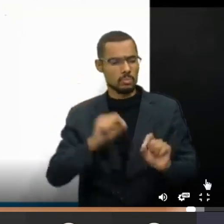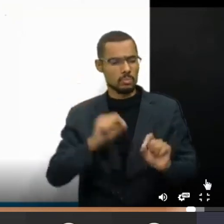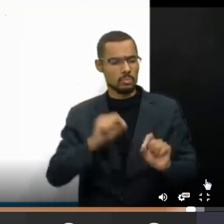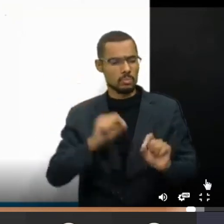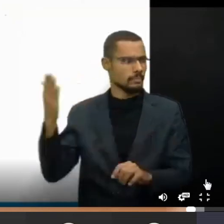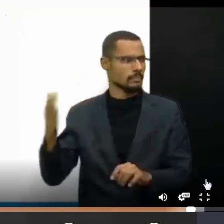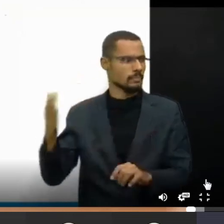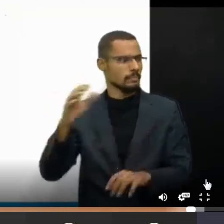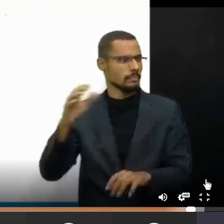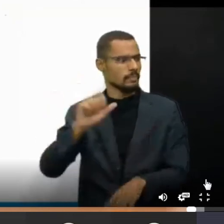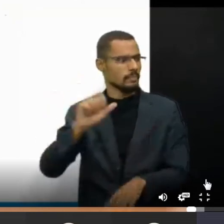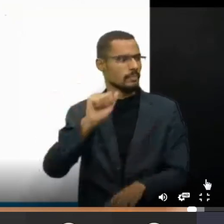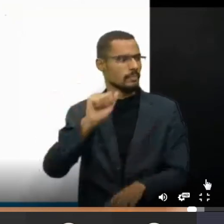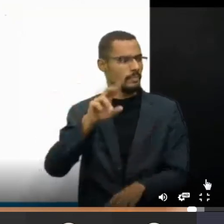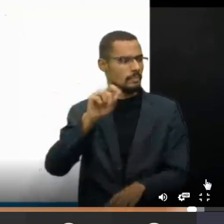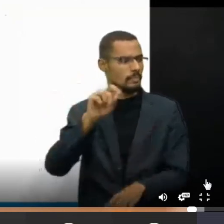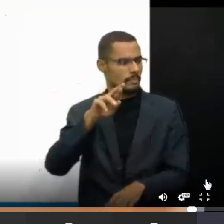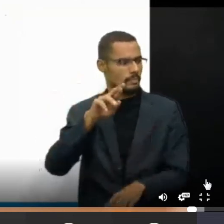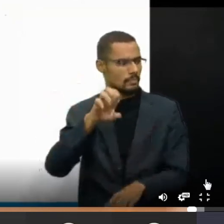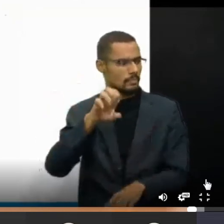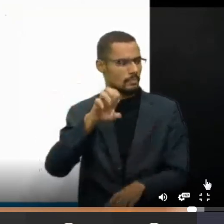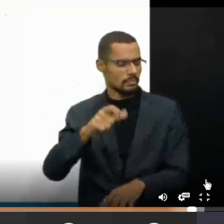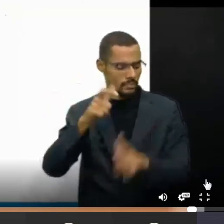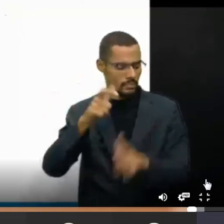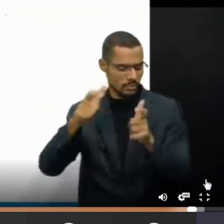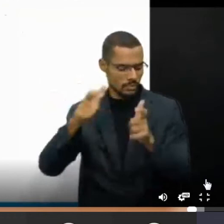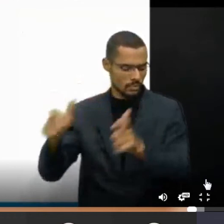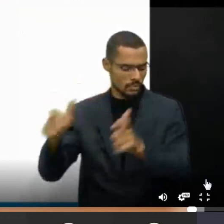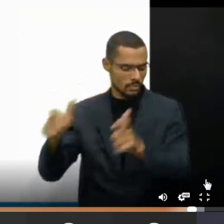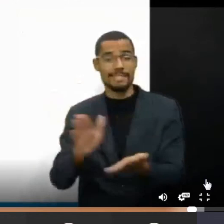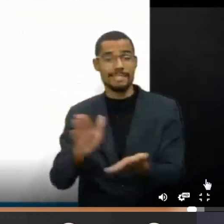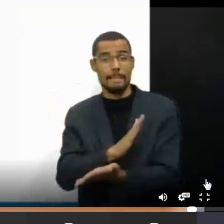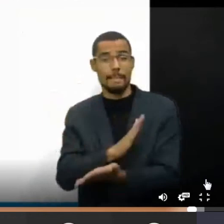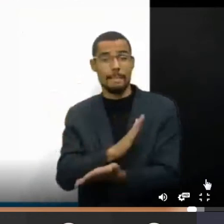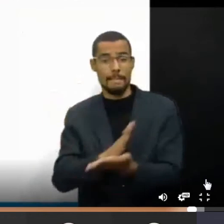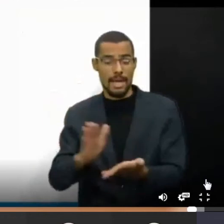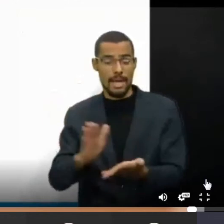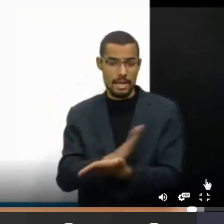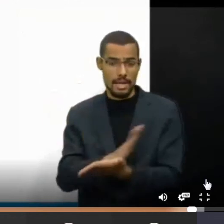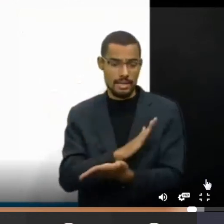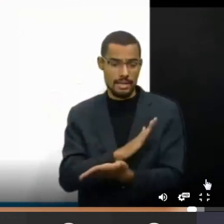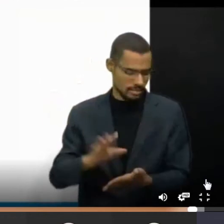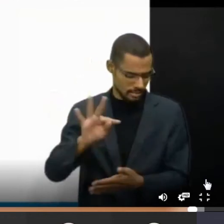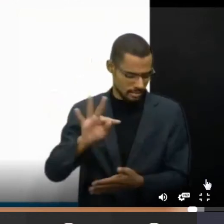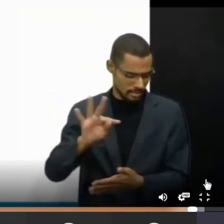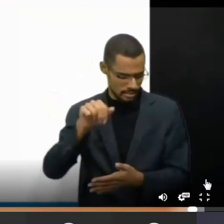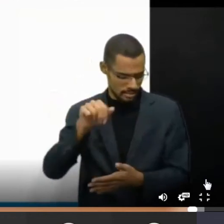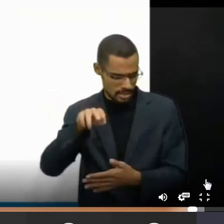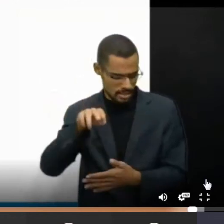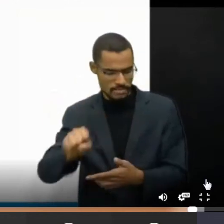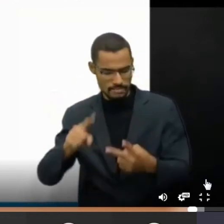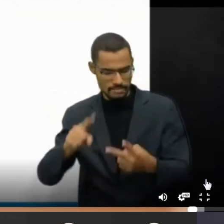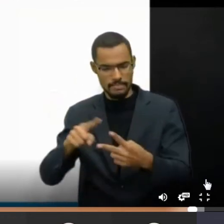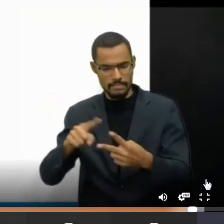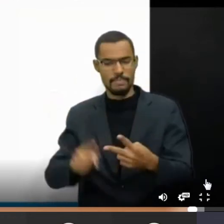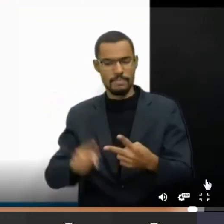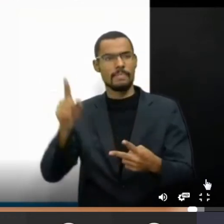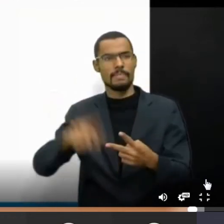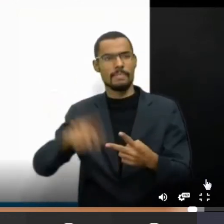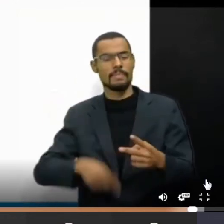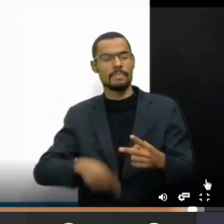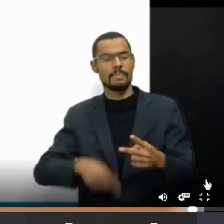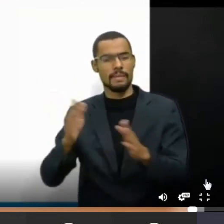as áustras, que são essa região aqui que separa as tênias, que é a